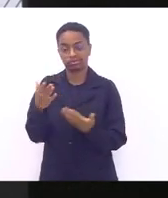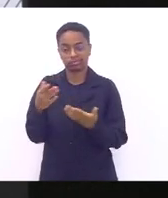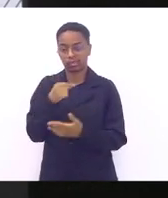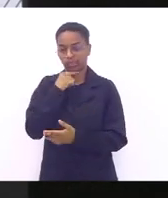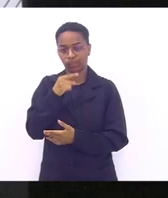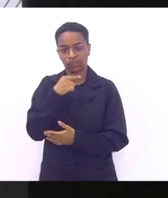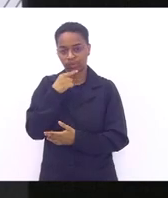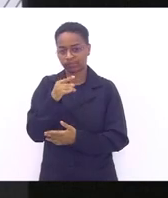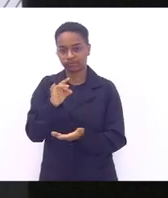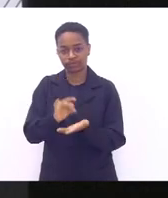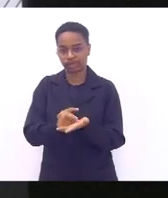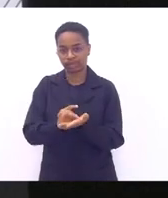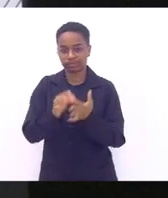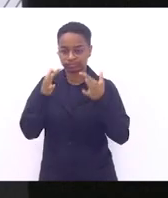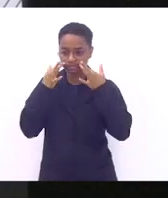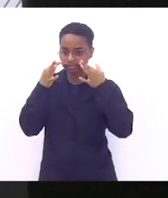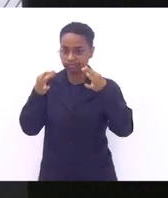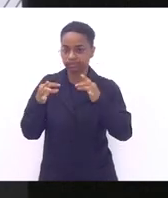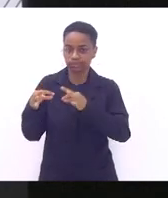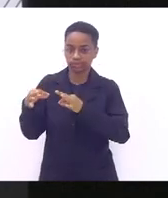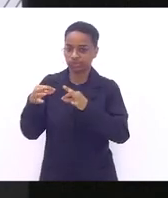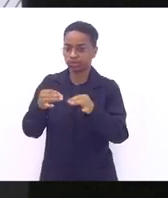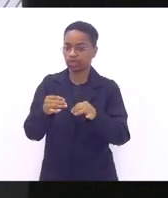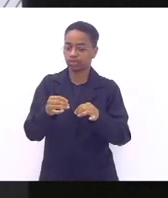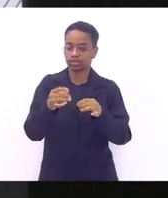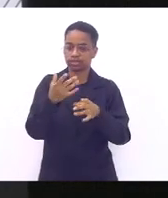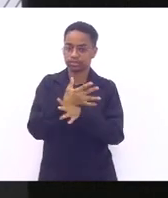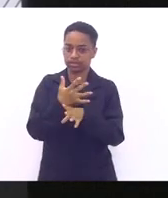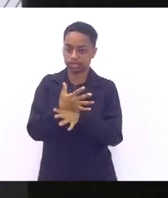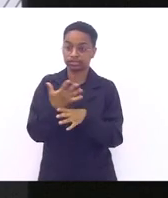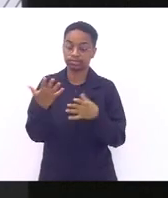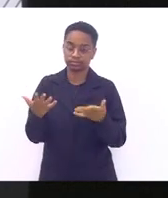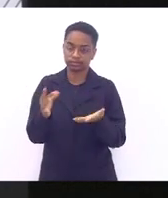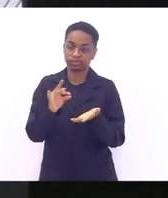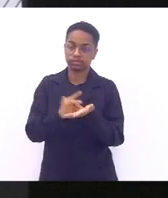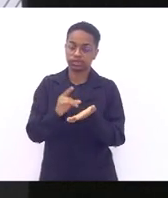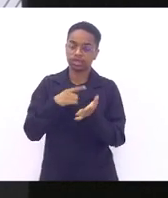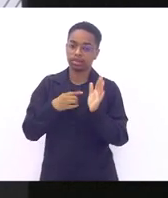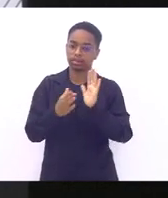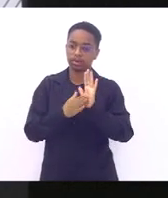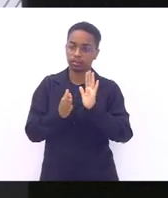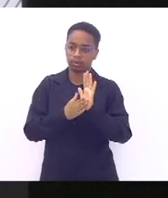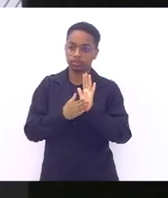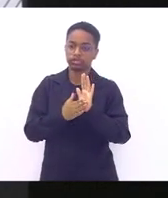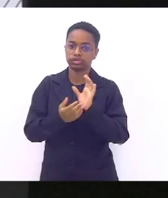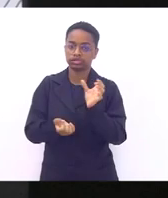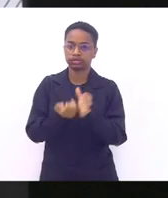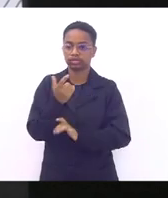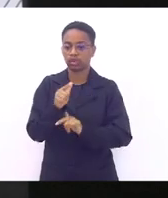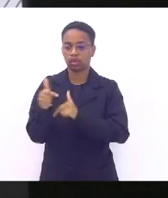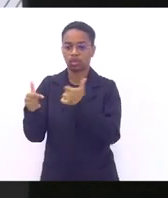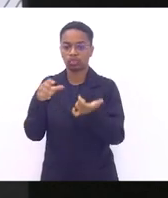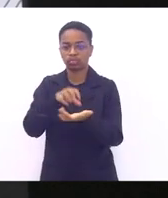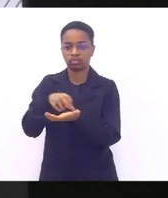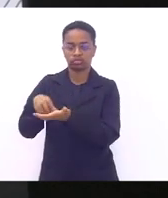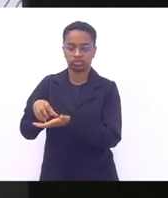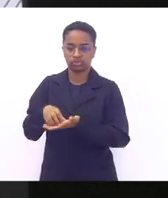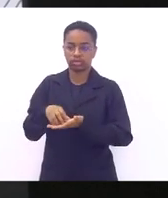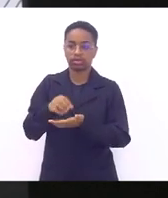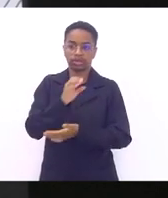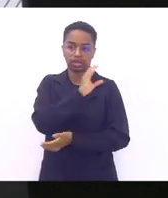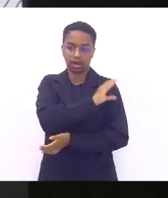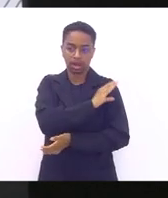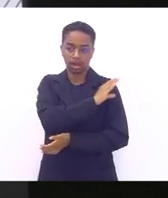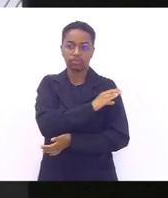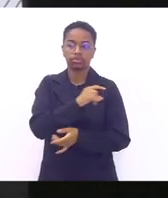realmente fica, né, ele fica meio engarrafado ali. Então, existe uma proposta para lá e uma proposta para campus. Não só